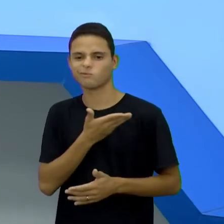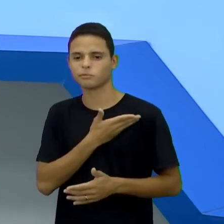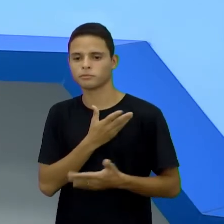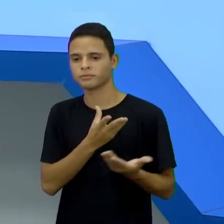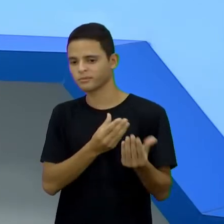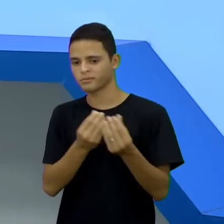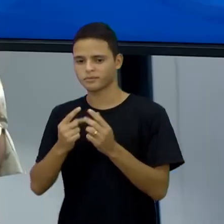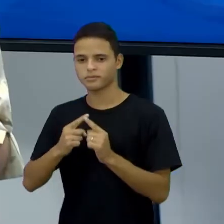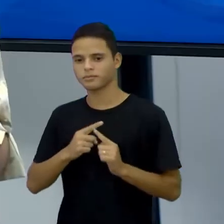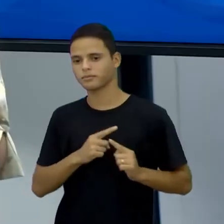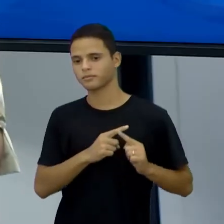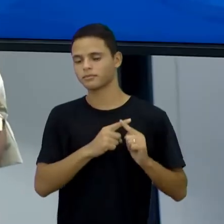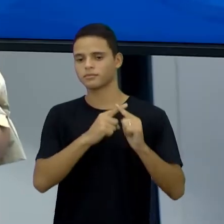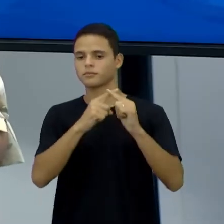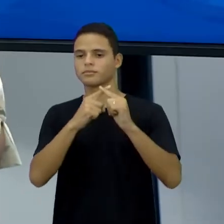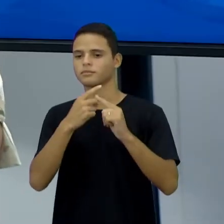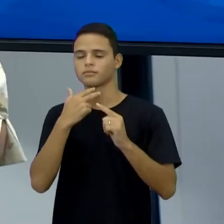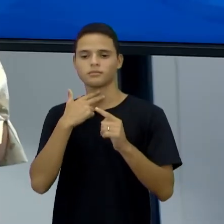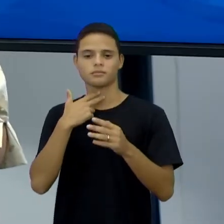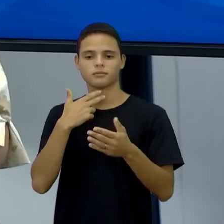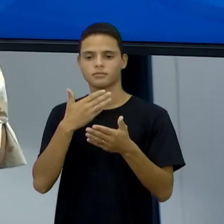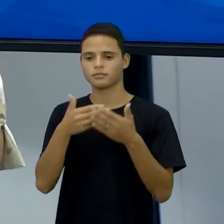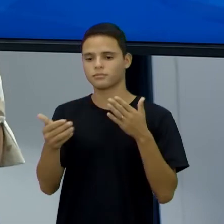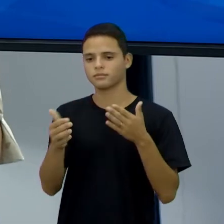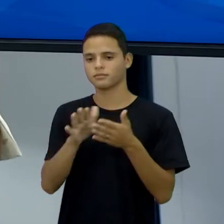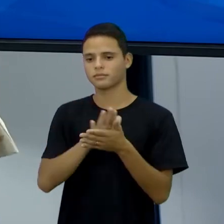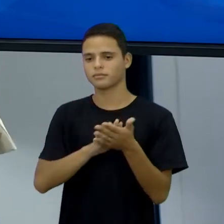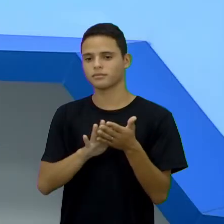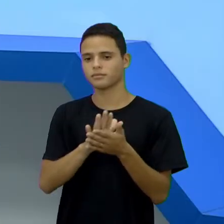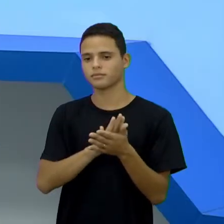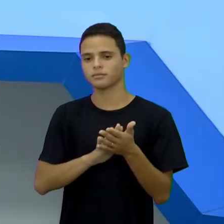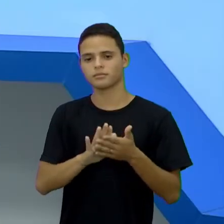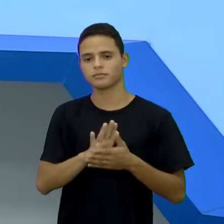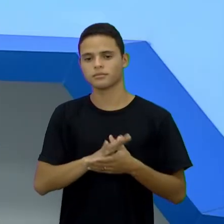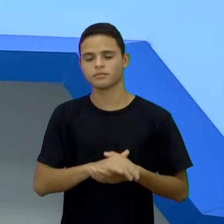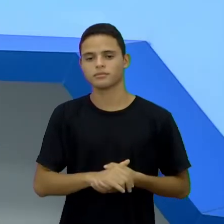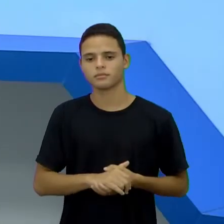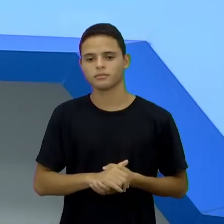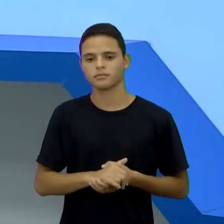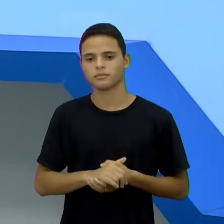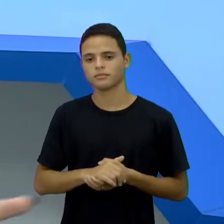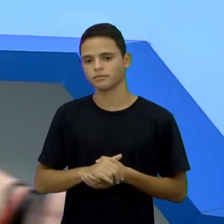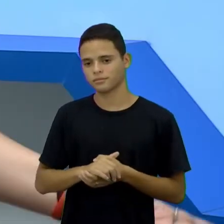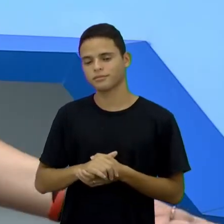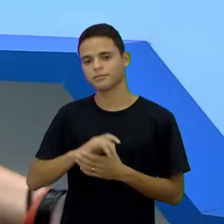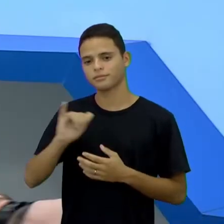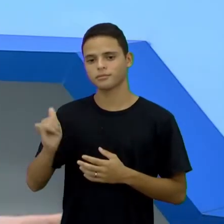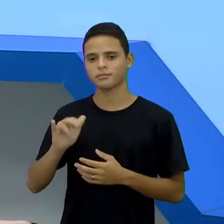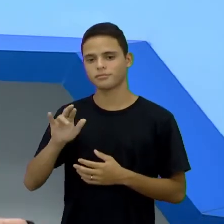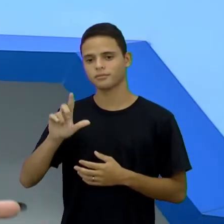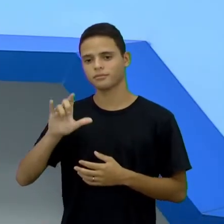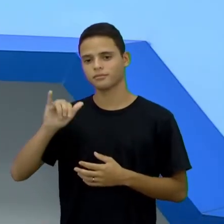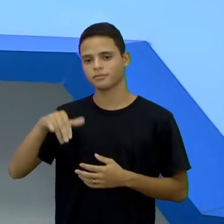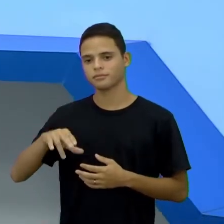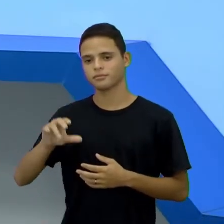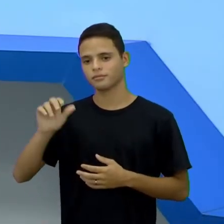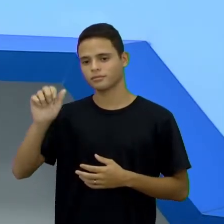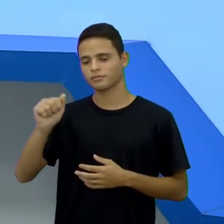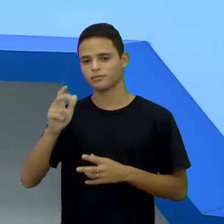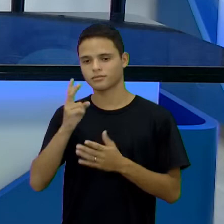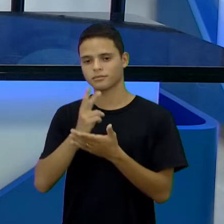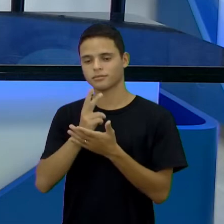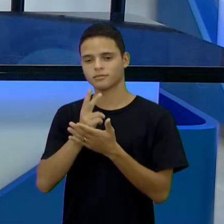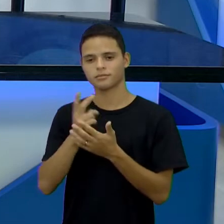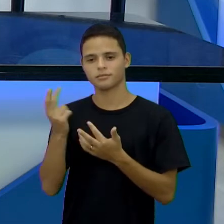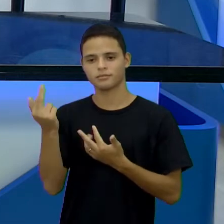Nem no nada. Bem, para o ímpar, eu perco todas pro Fabiana. É verdade, mas é fácil. A Juliana sempre bota os mesmos, aí fica difícil, né? A gente